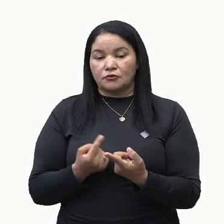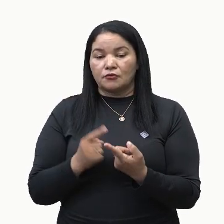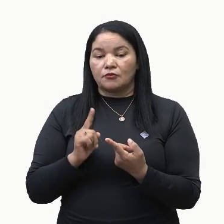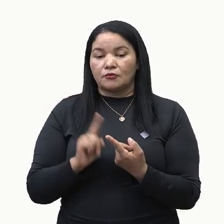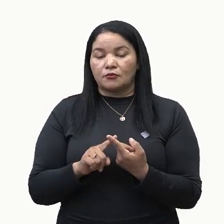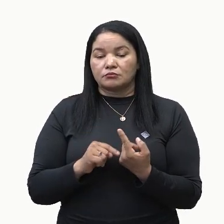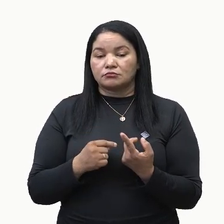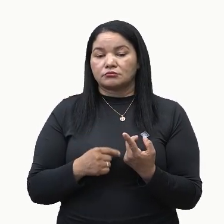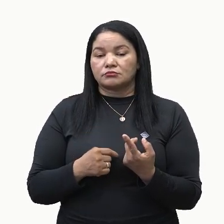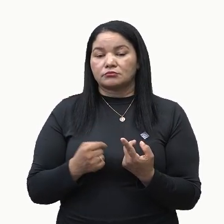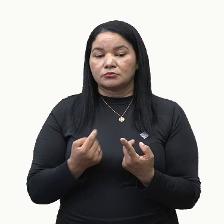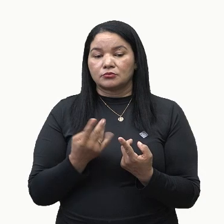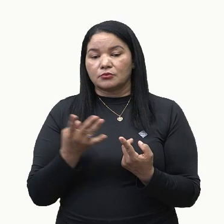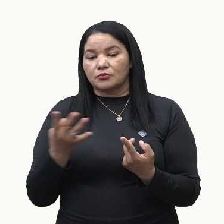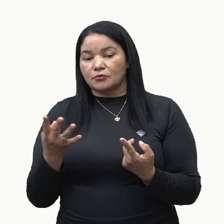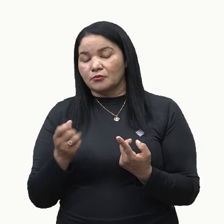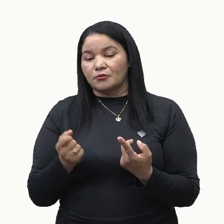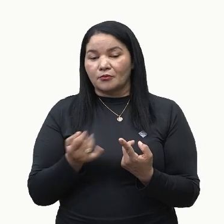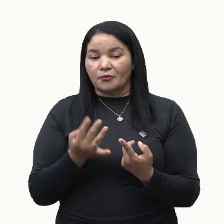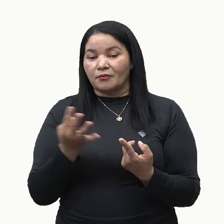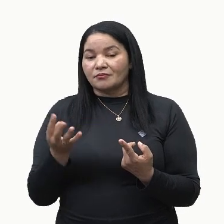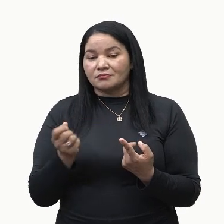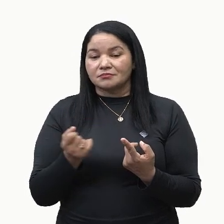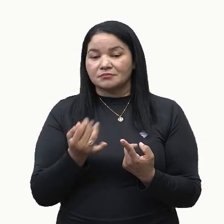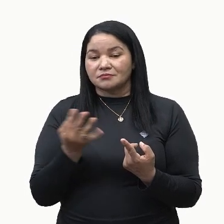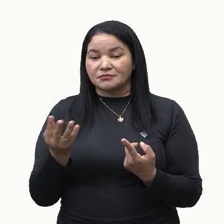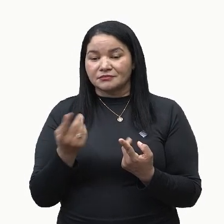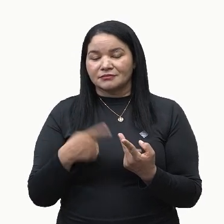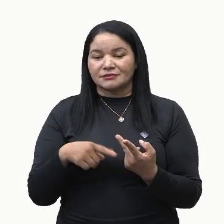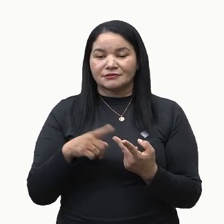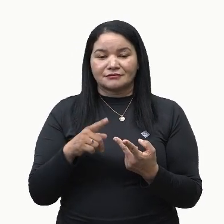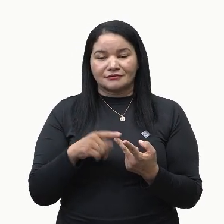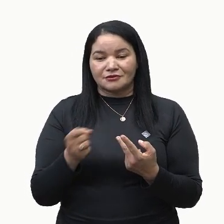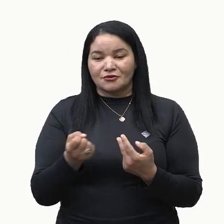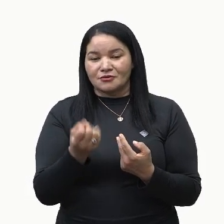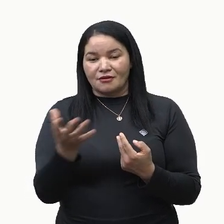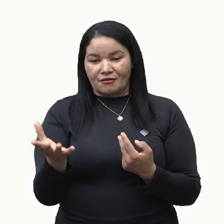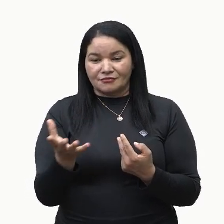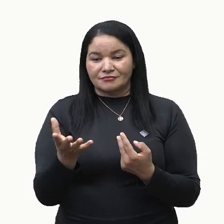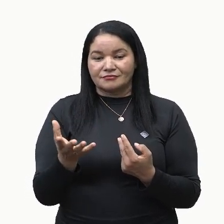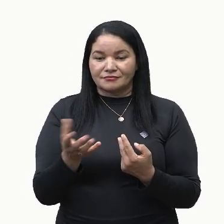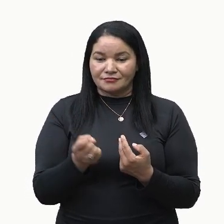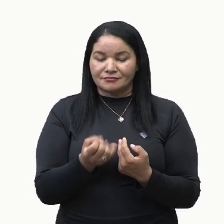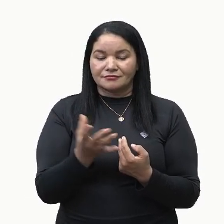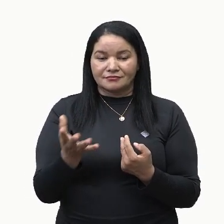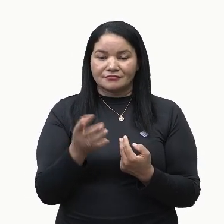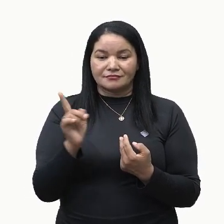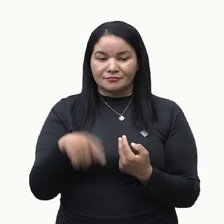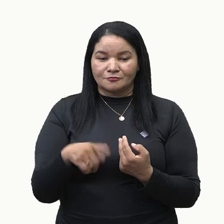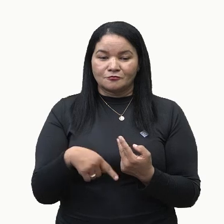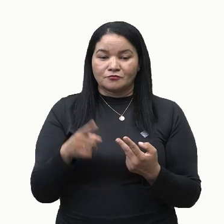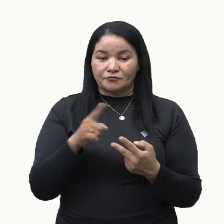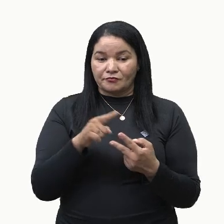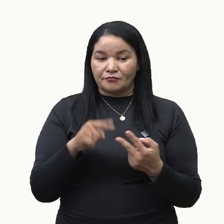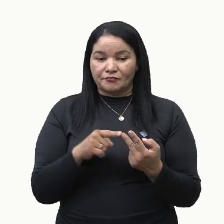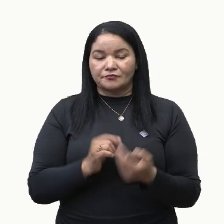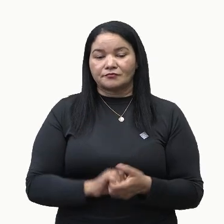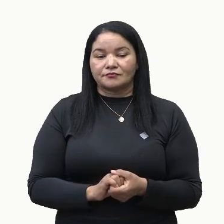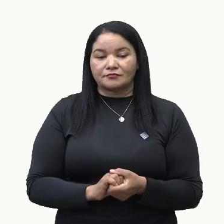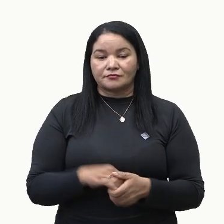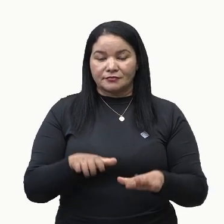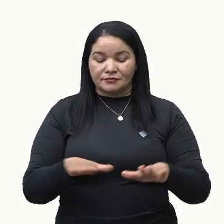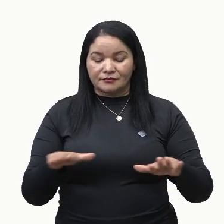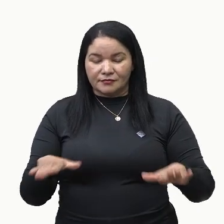Exato, ouvi daqui aí. Deu, não é isso? O verbo dar, é isso aí. Muito bem. Quando criança só pensava em